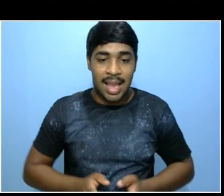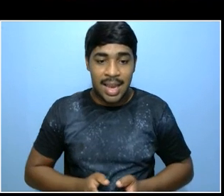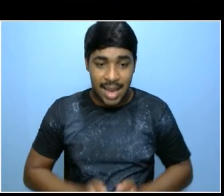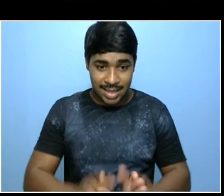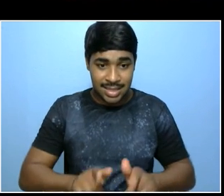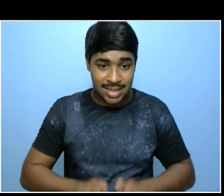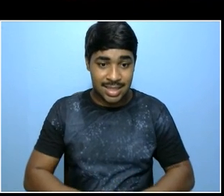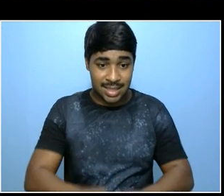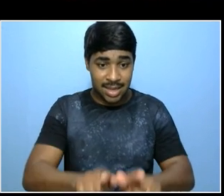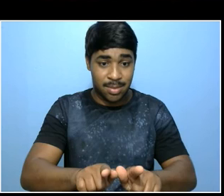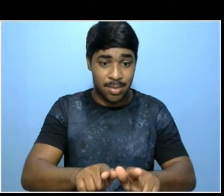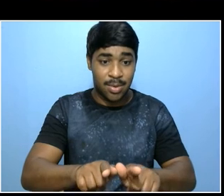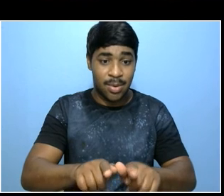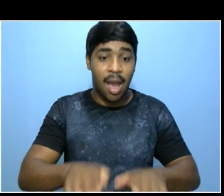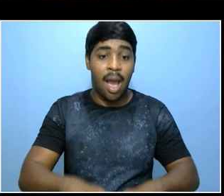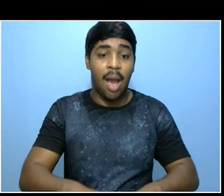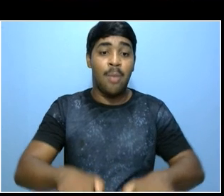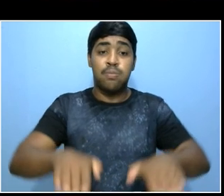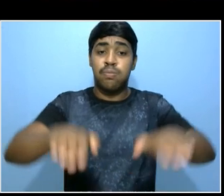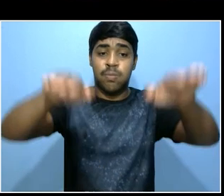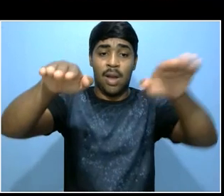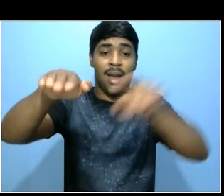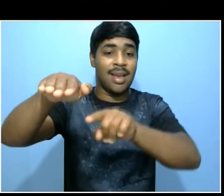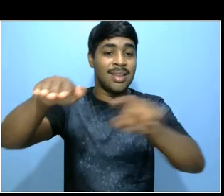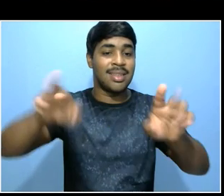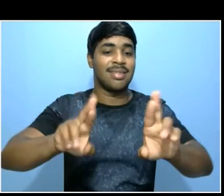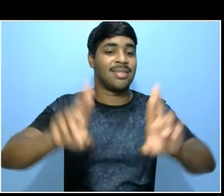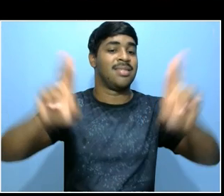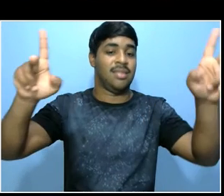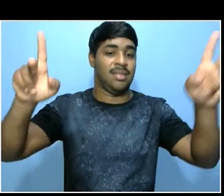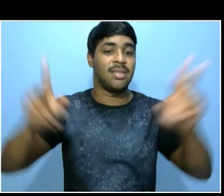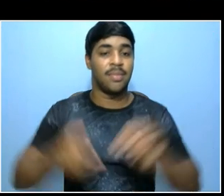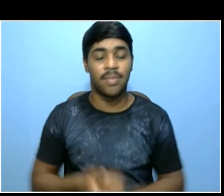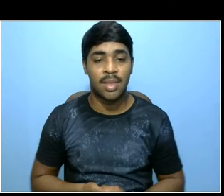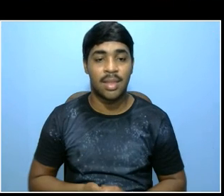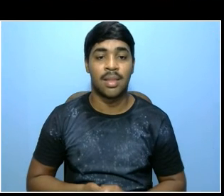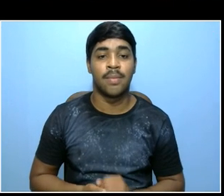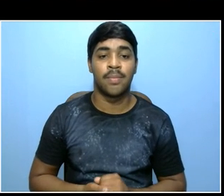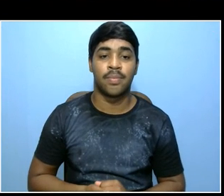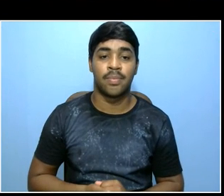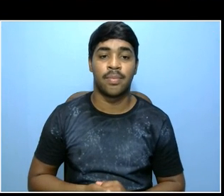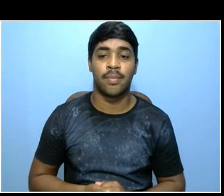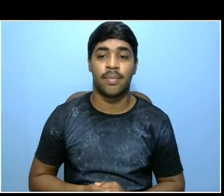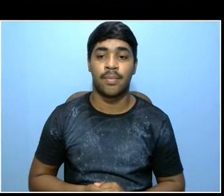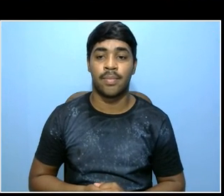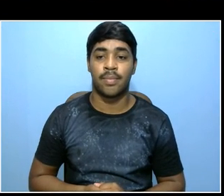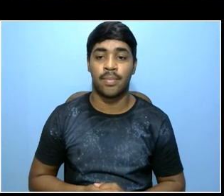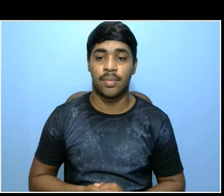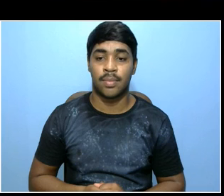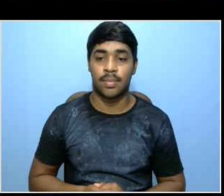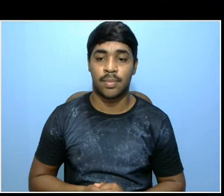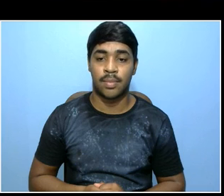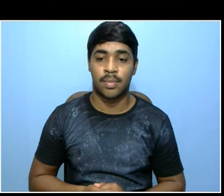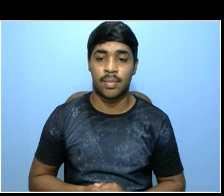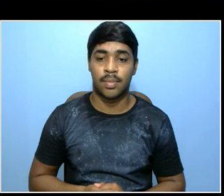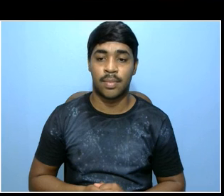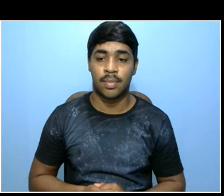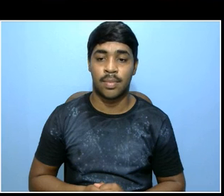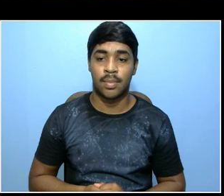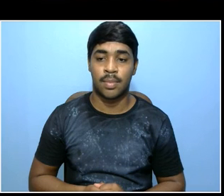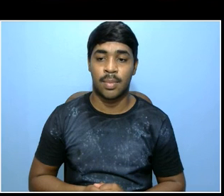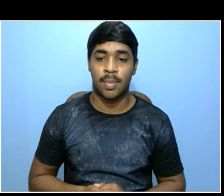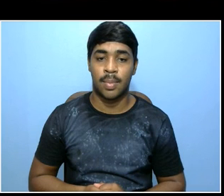podem ter algumas características parecidas, mas vocês são diferentes um do outro, tá? Então eles vão formar gêmeos